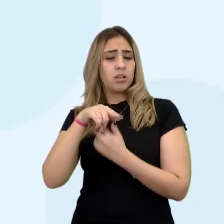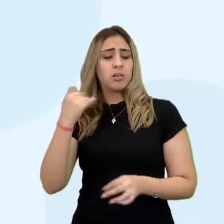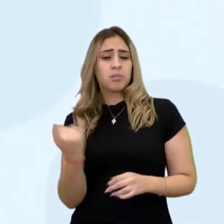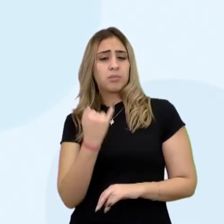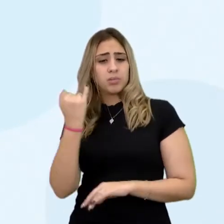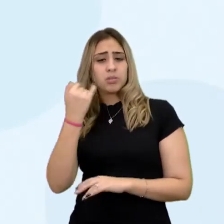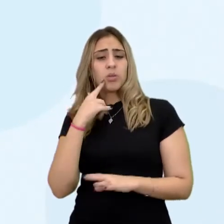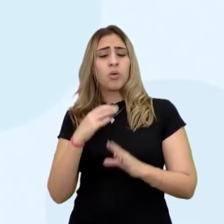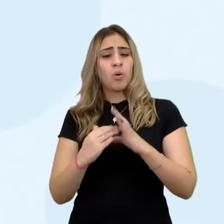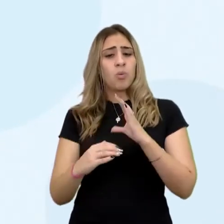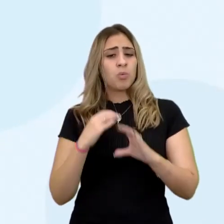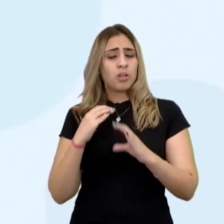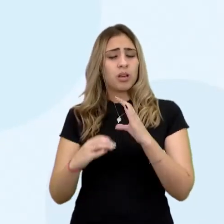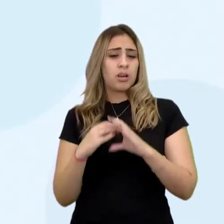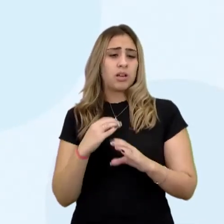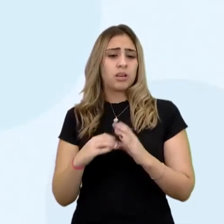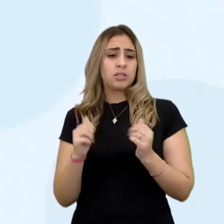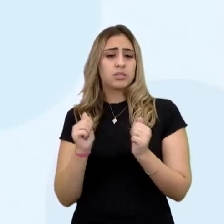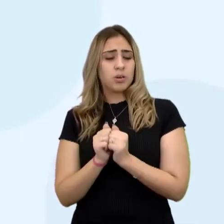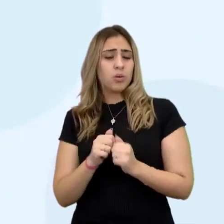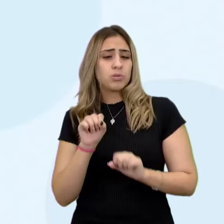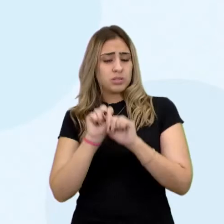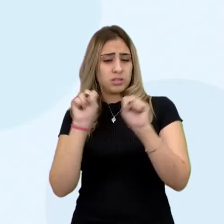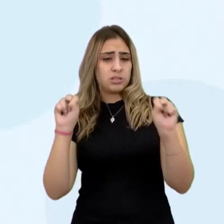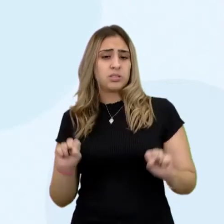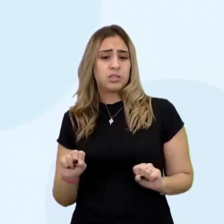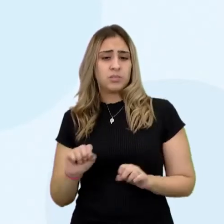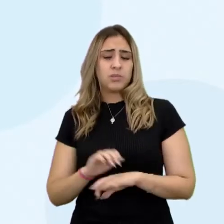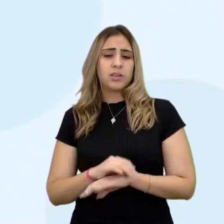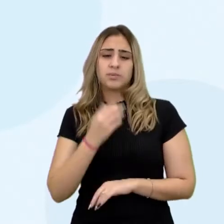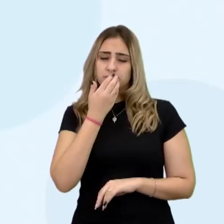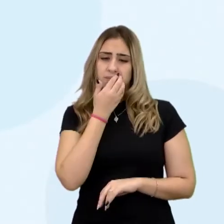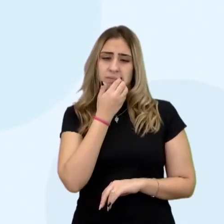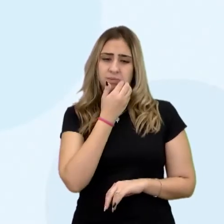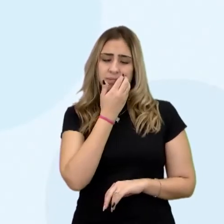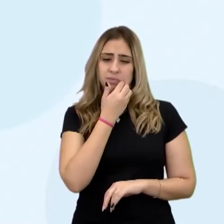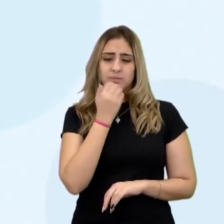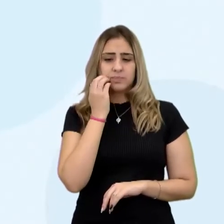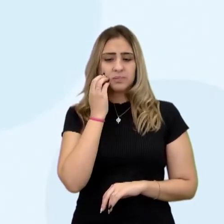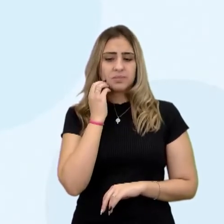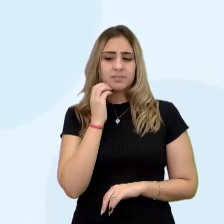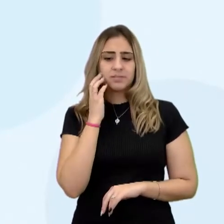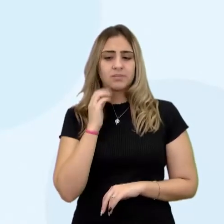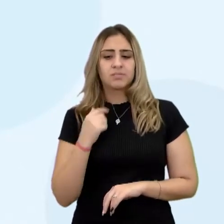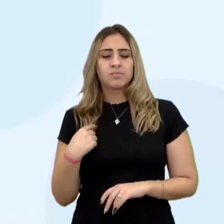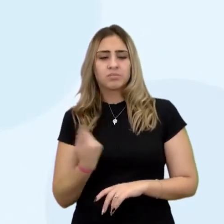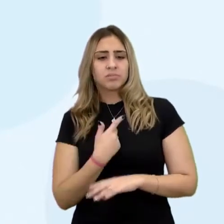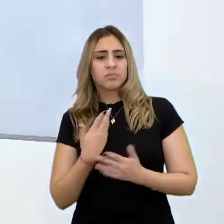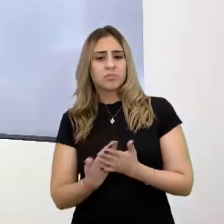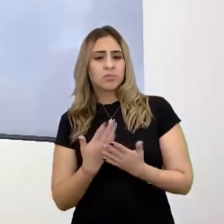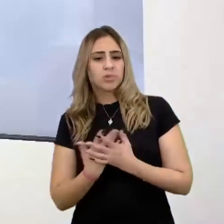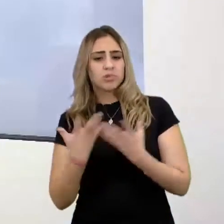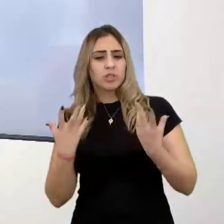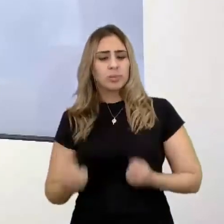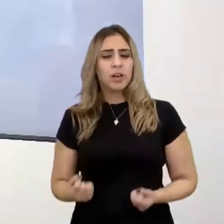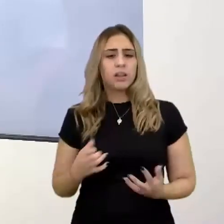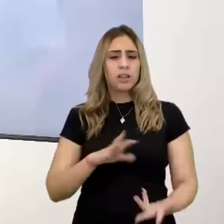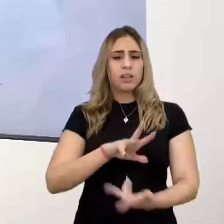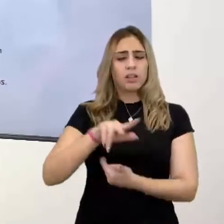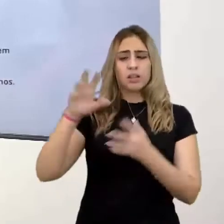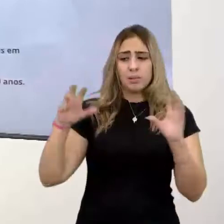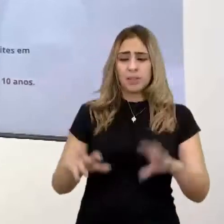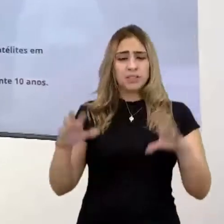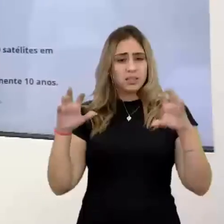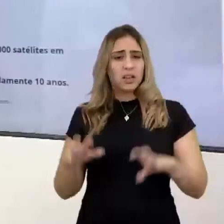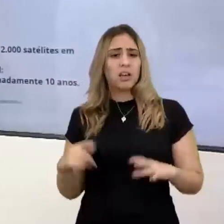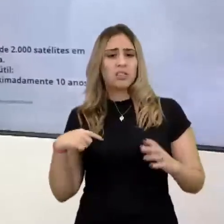importante devido à comunicação aí com o sistema. A parte de meteorologia, estudo de queimadas, tempestade, né?